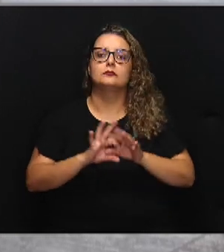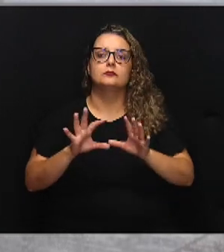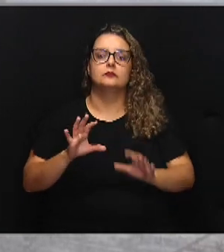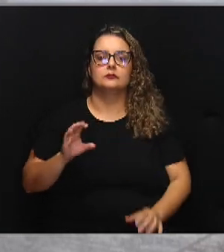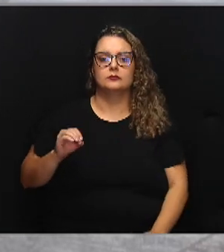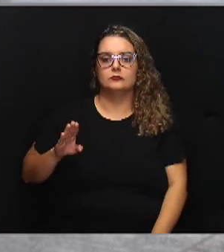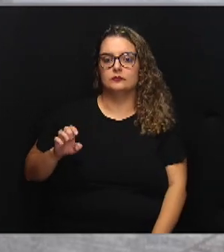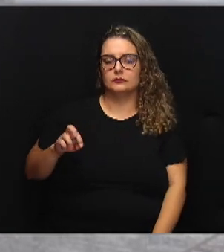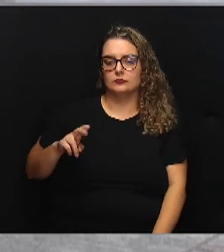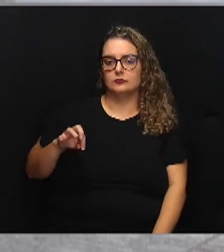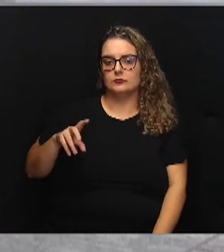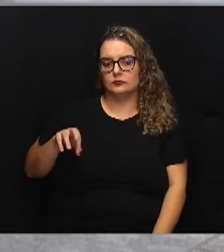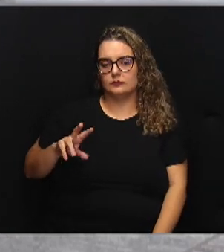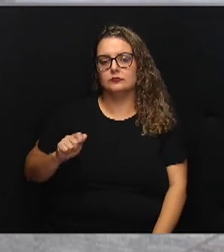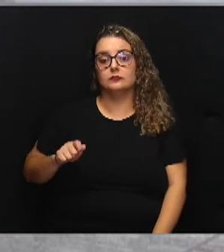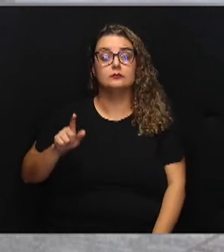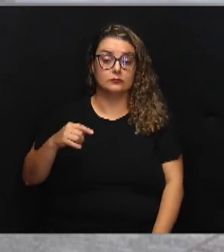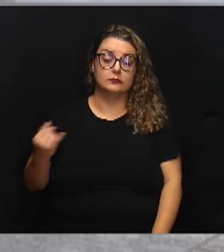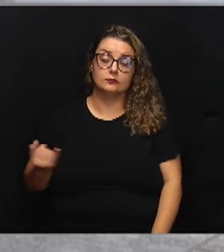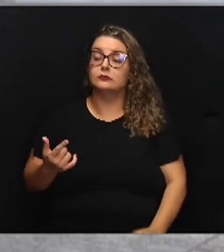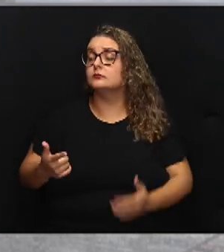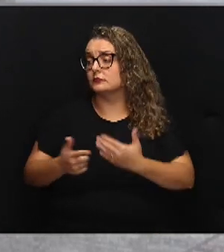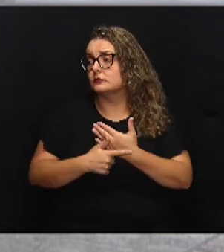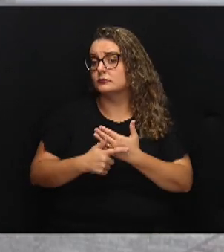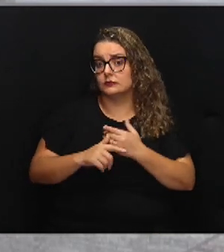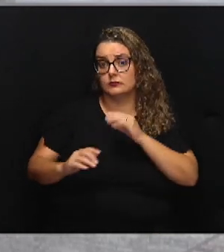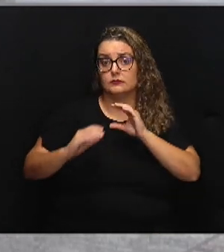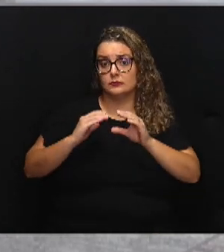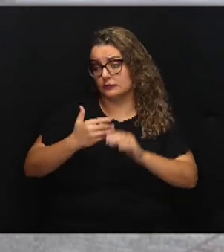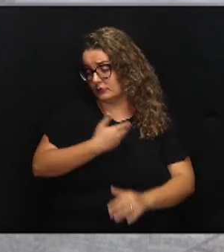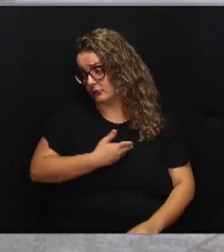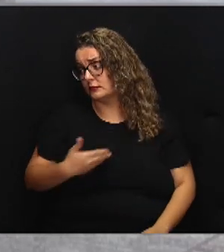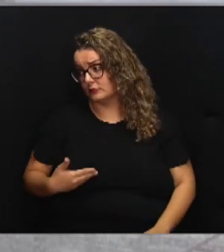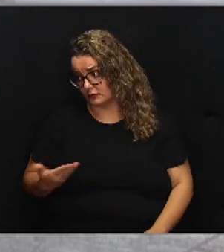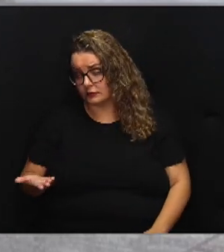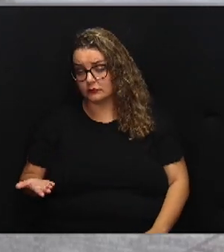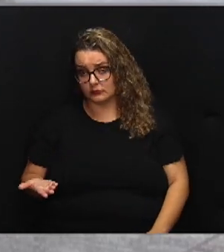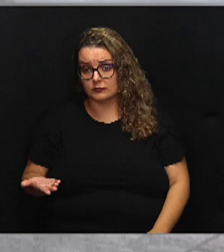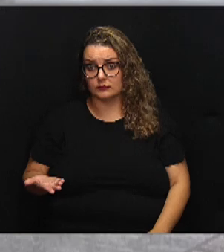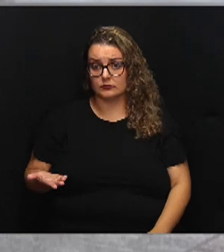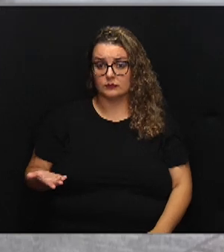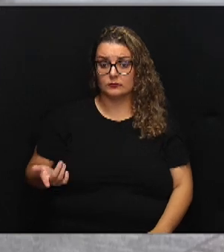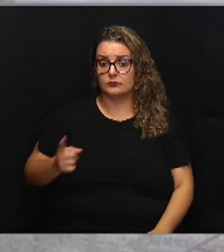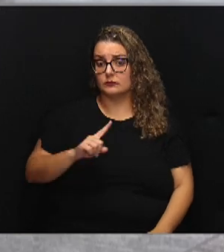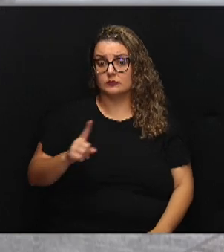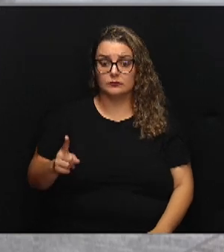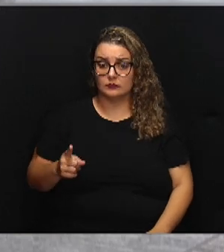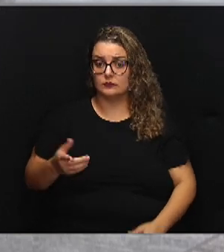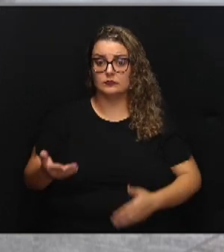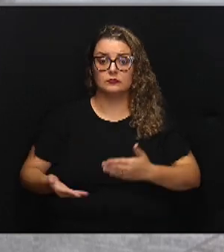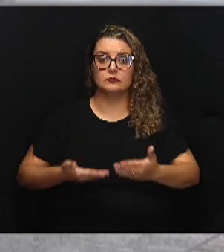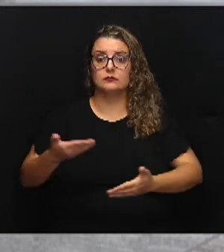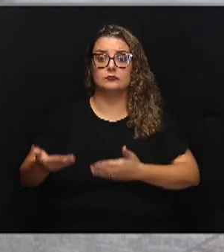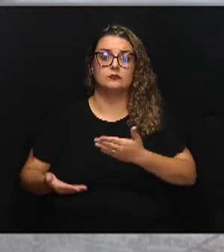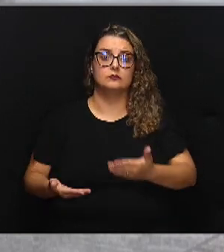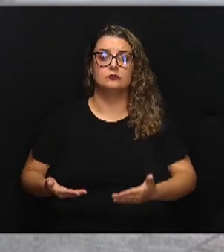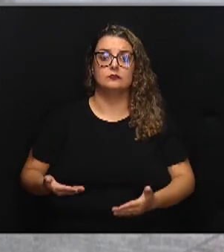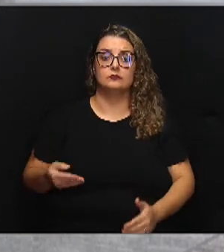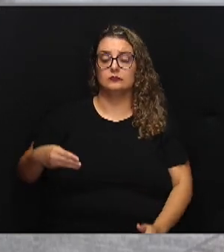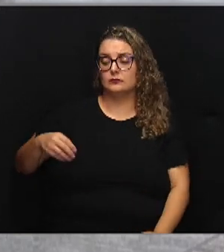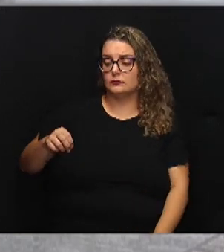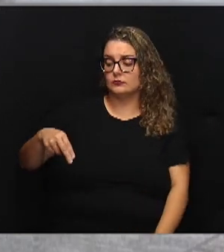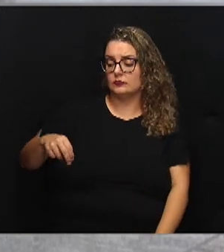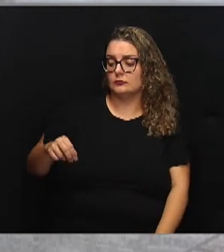é fundamental. É o papel, por exemplo, da comunicação pública, né? Que não está a serviço de um monopólio,